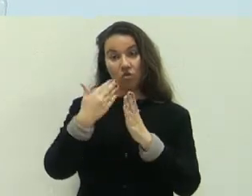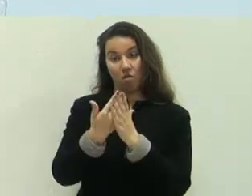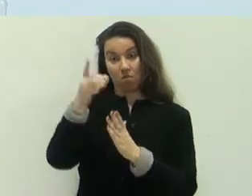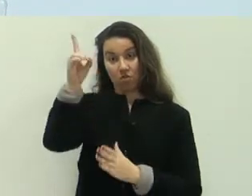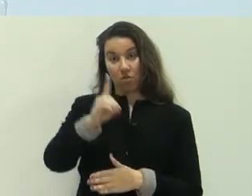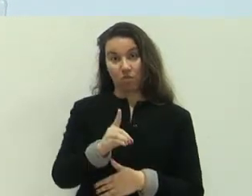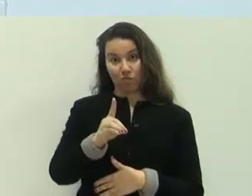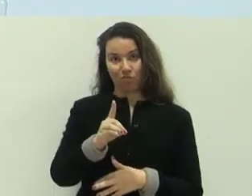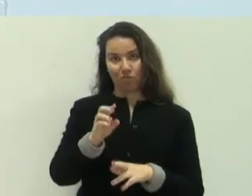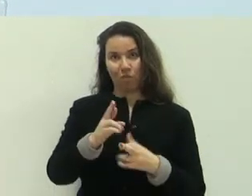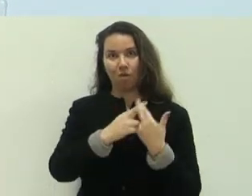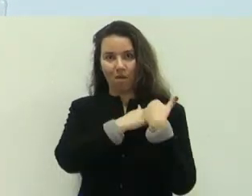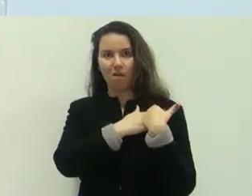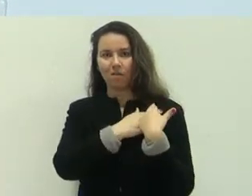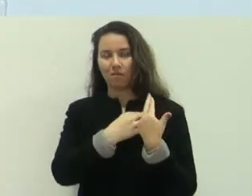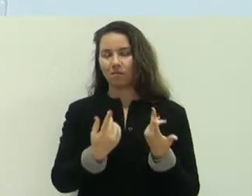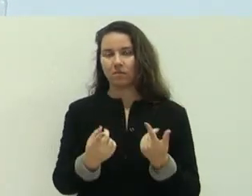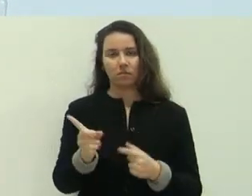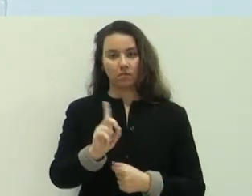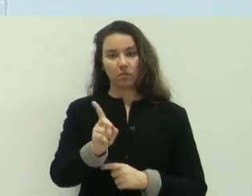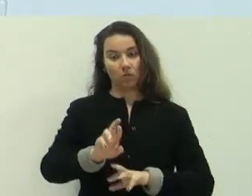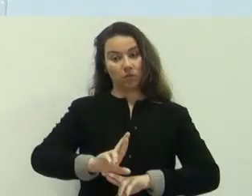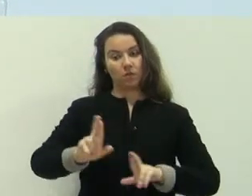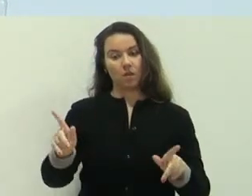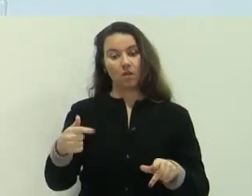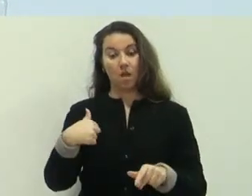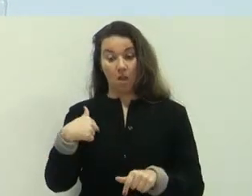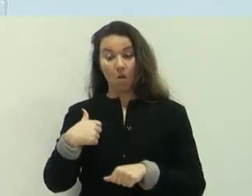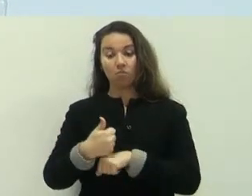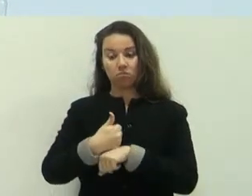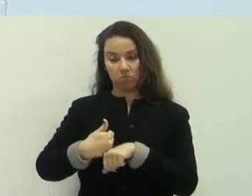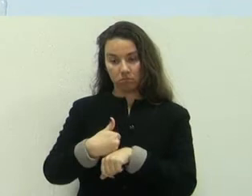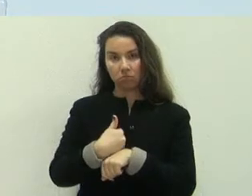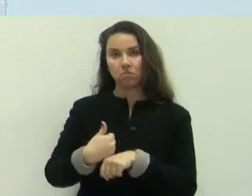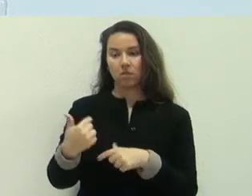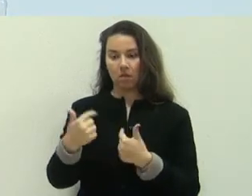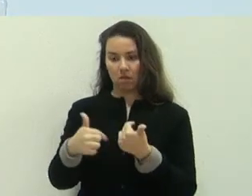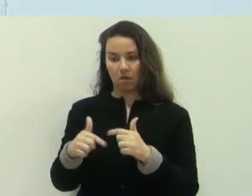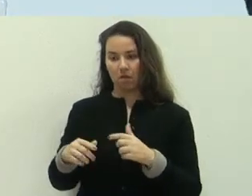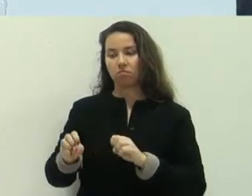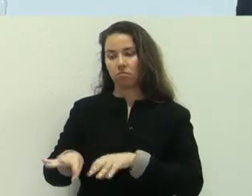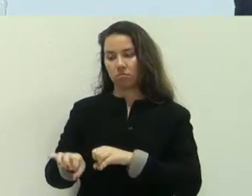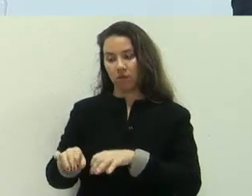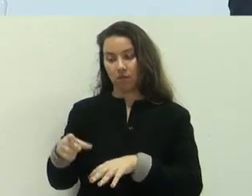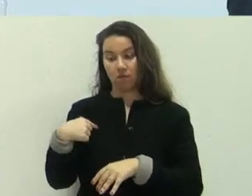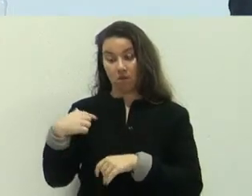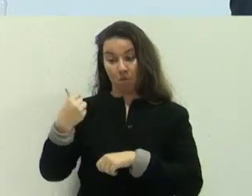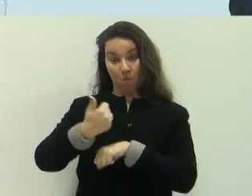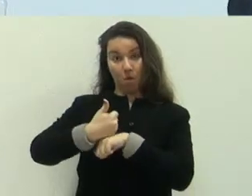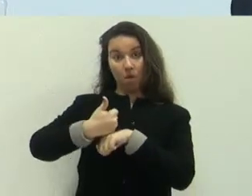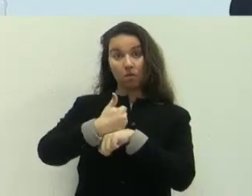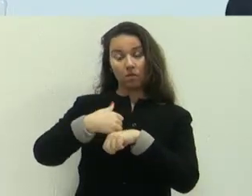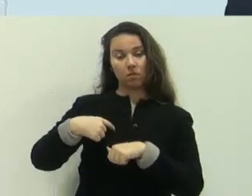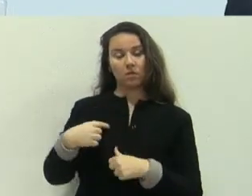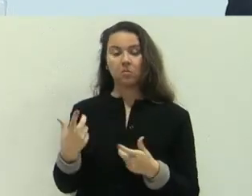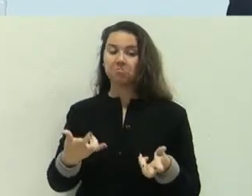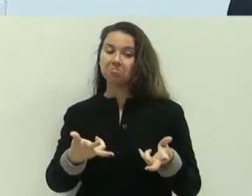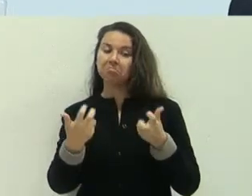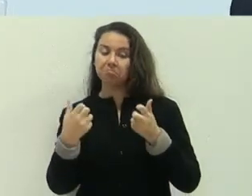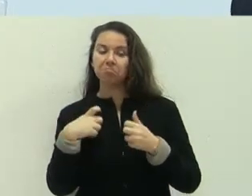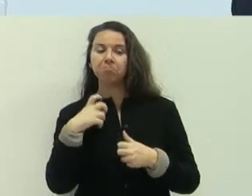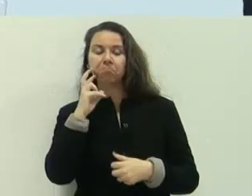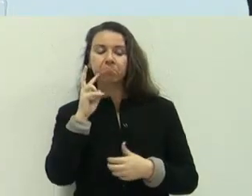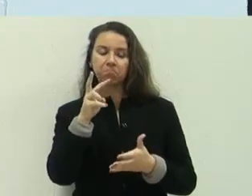escolar. Então eu vejo, eu enquanto profissional da educação, eu enquanto educadora, eu vejo com